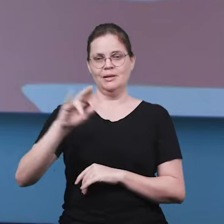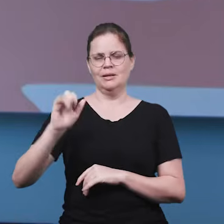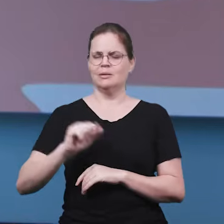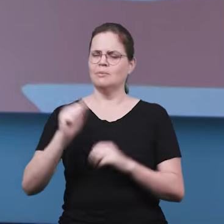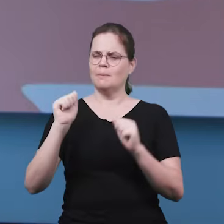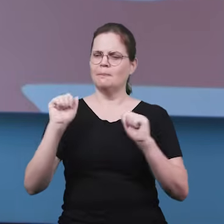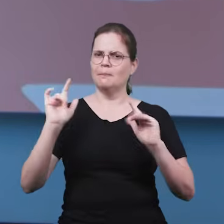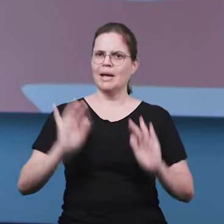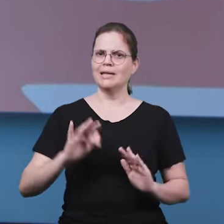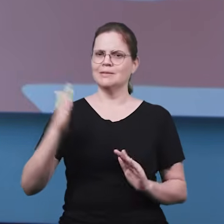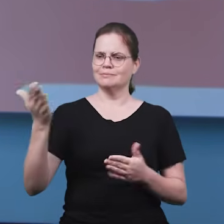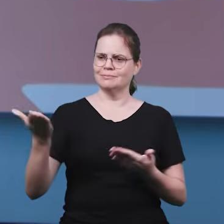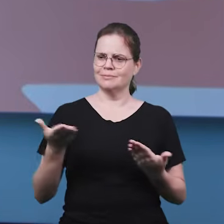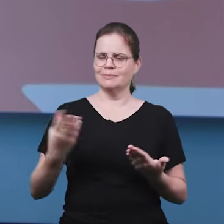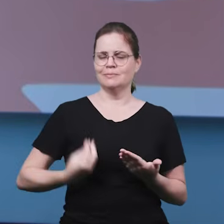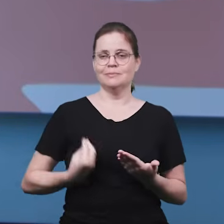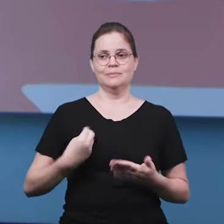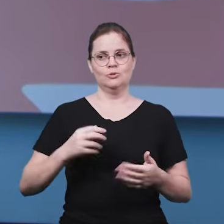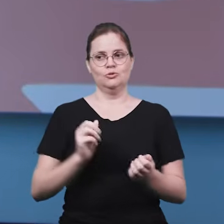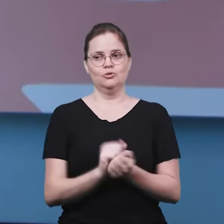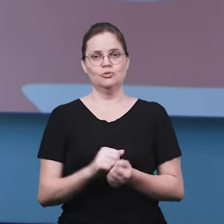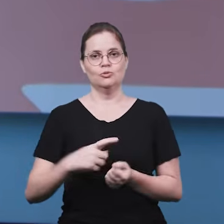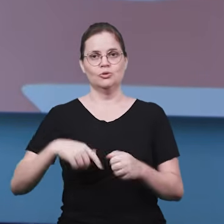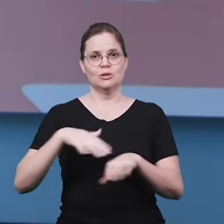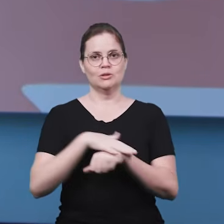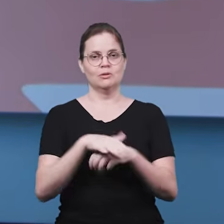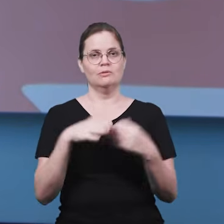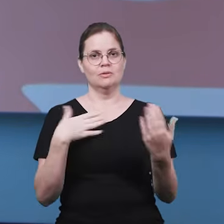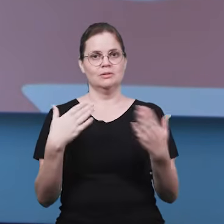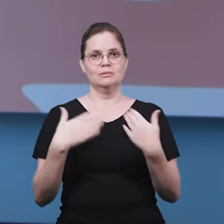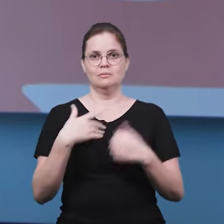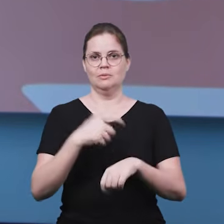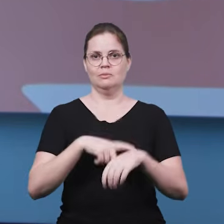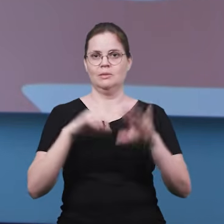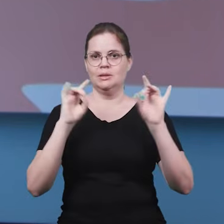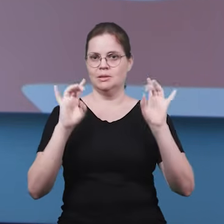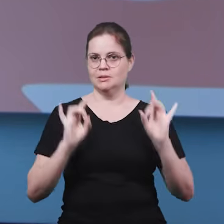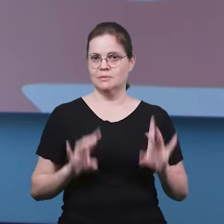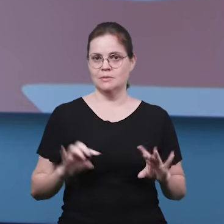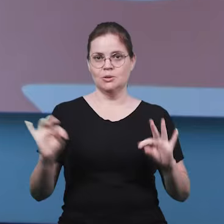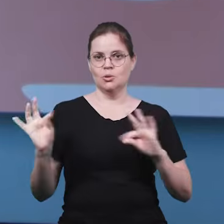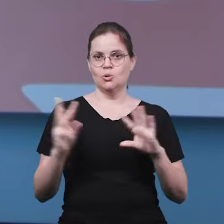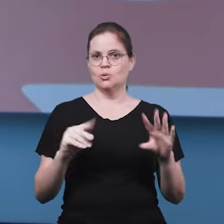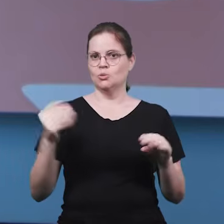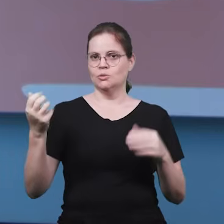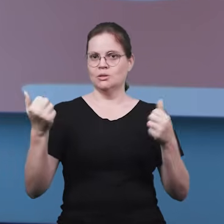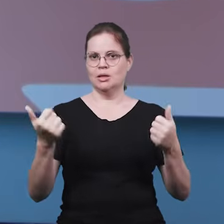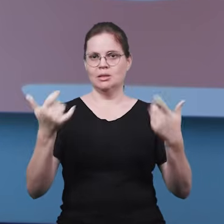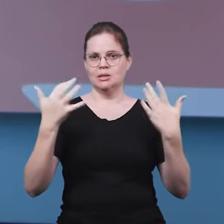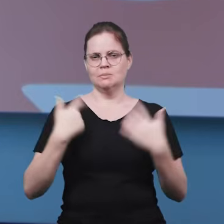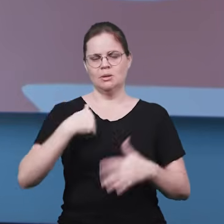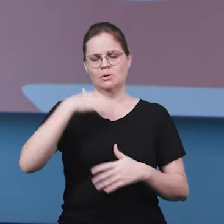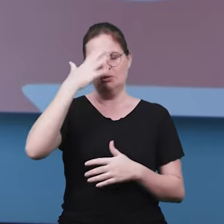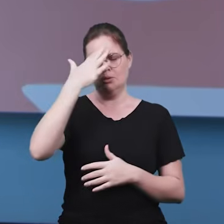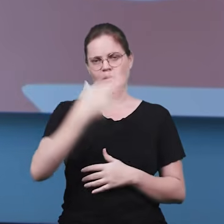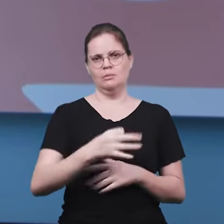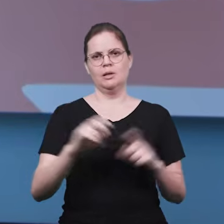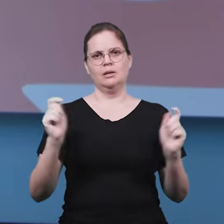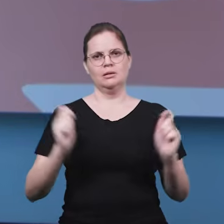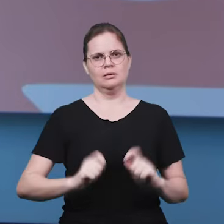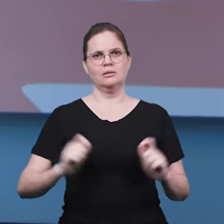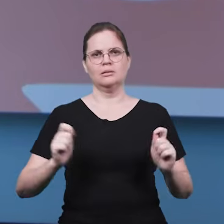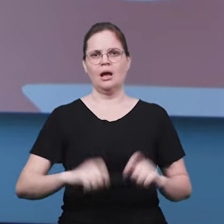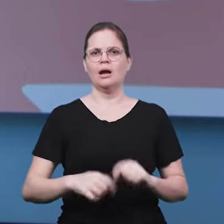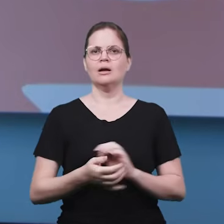uma bênção tê-la conosco aqui neste momento tão especial. Suas palavras, não é, trouxeram compreensão,